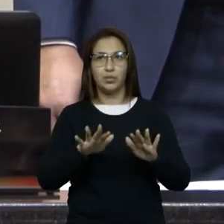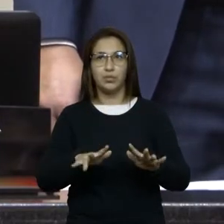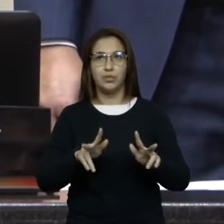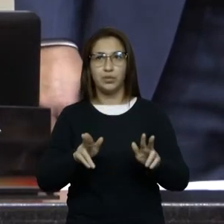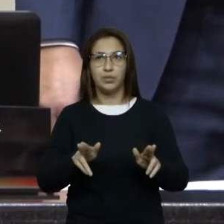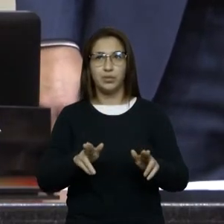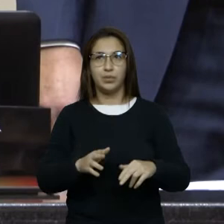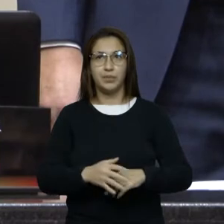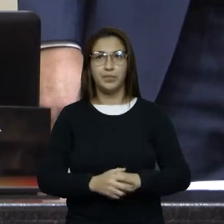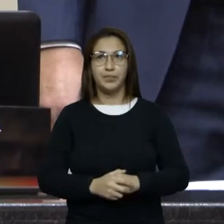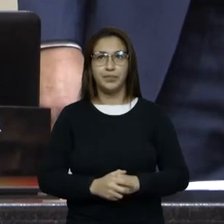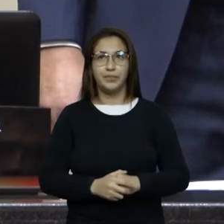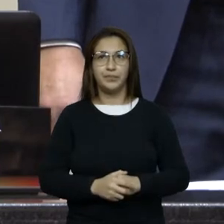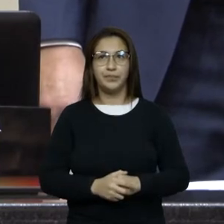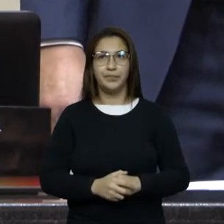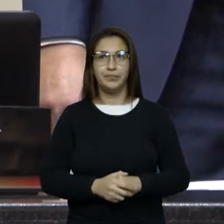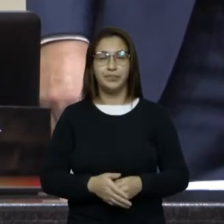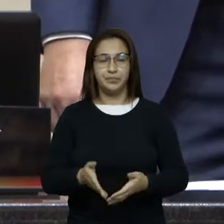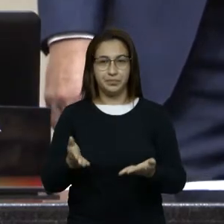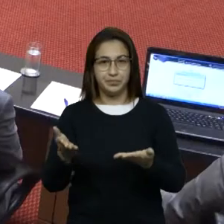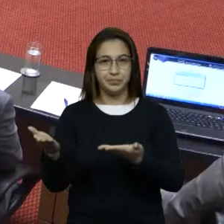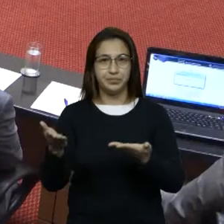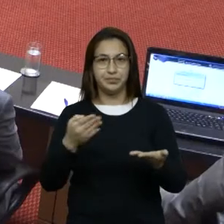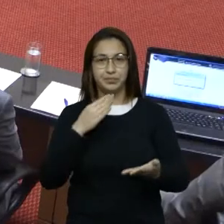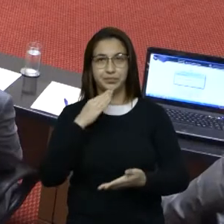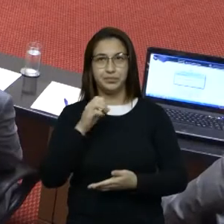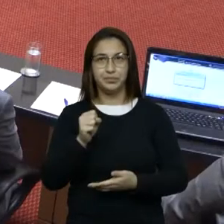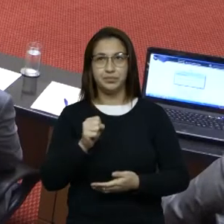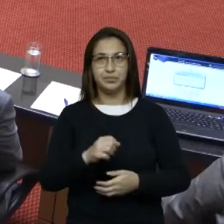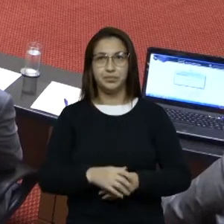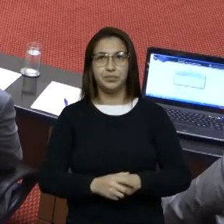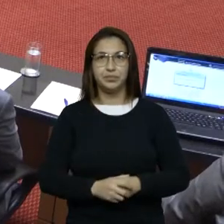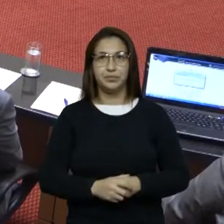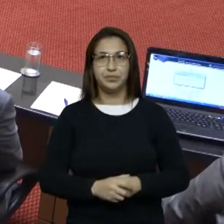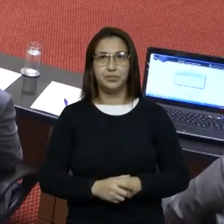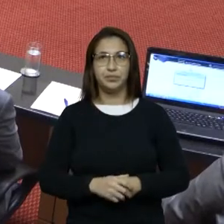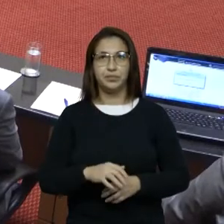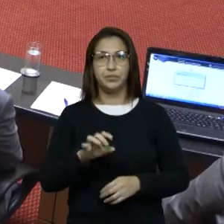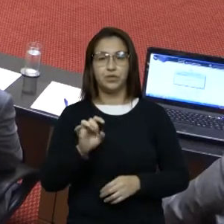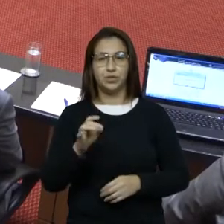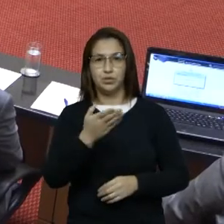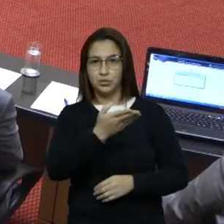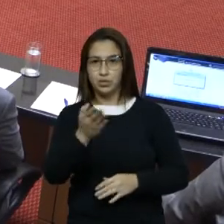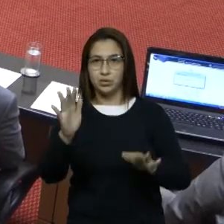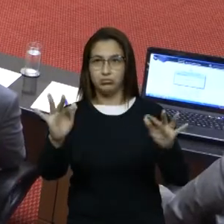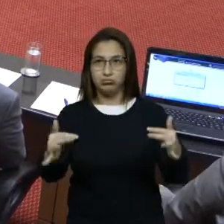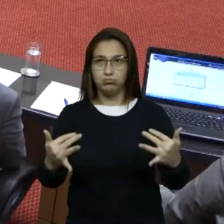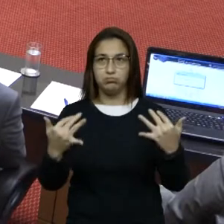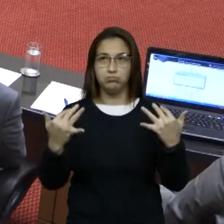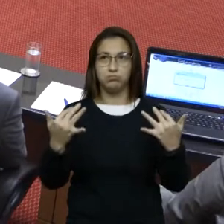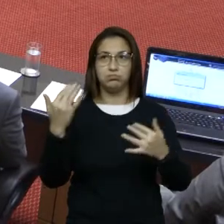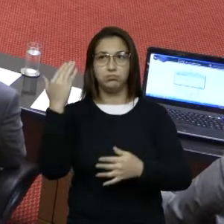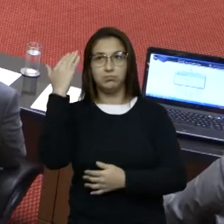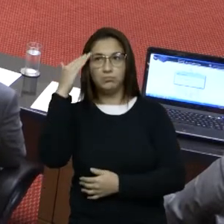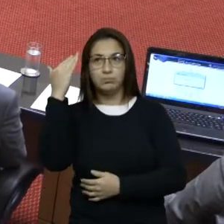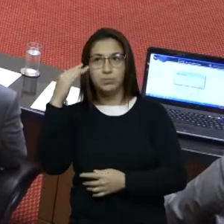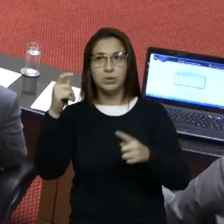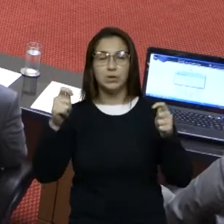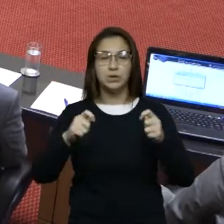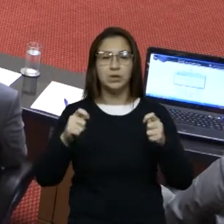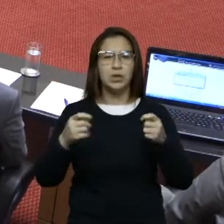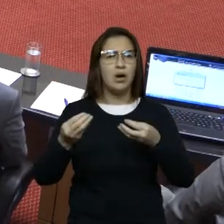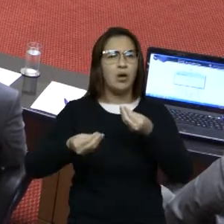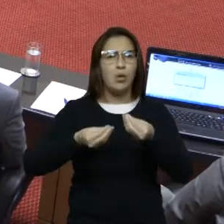coisas que encontro sobre ordem Deputado domingo apenas para para quem nos acompanha acho que entendeu qual é o